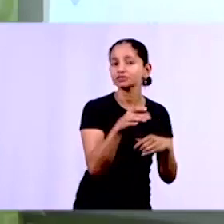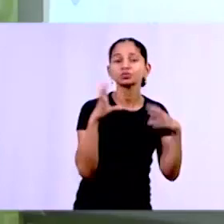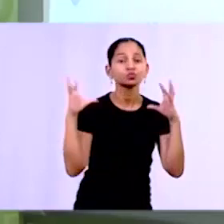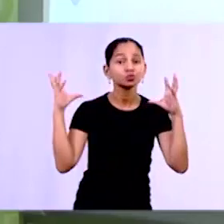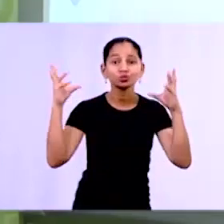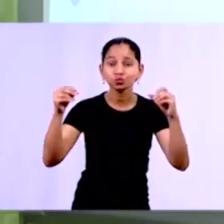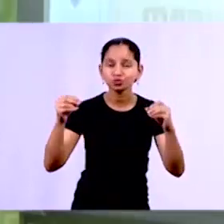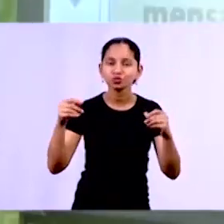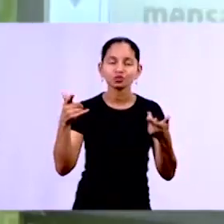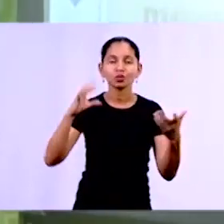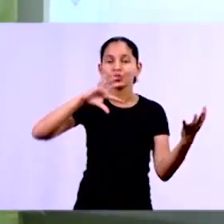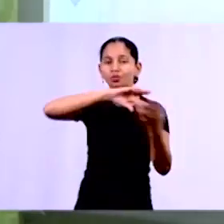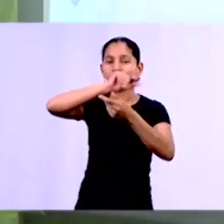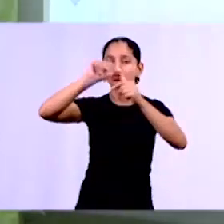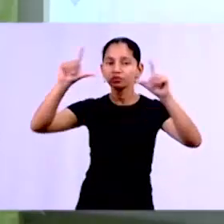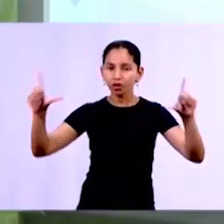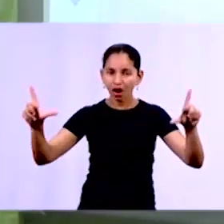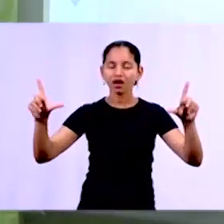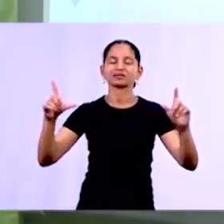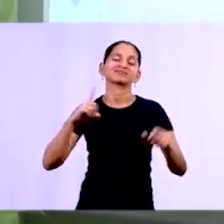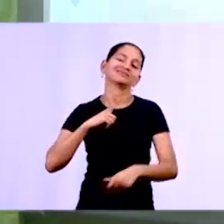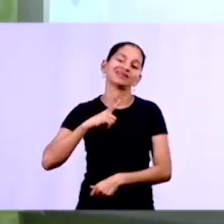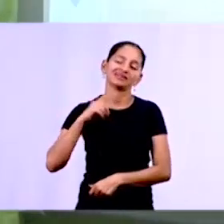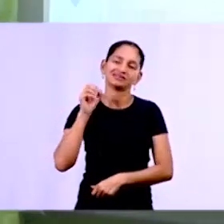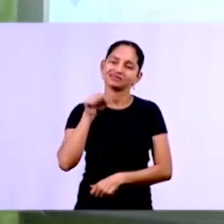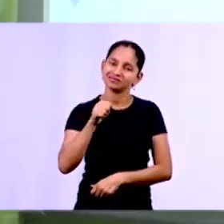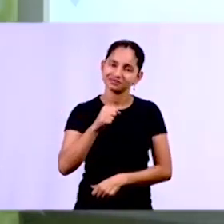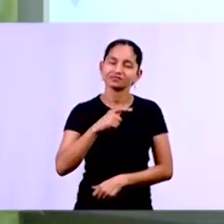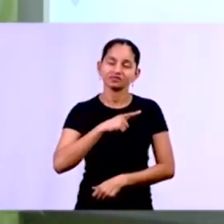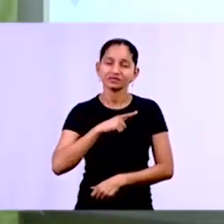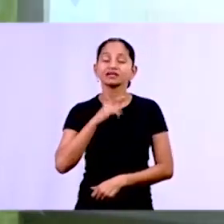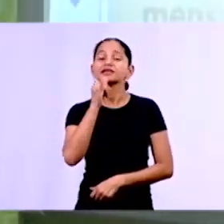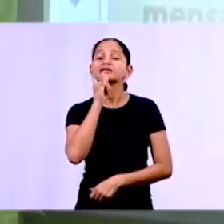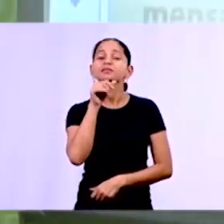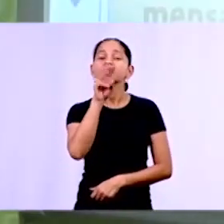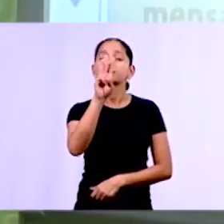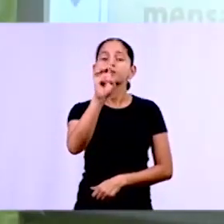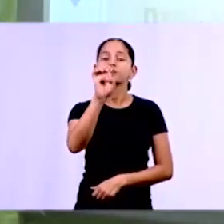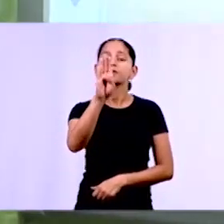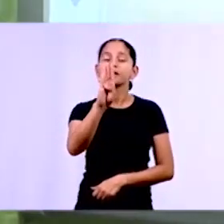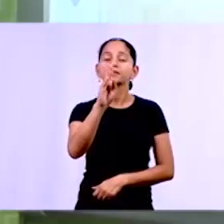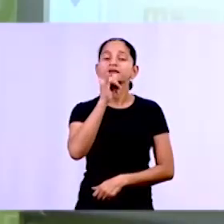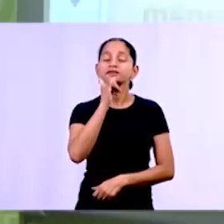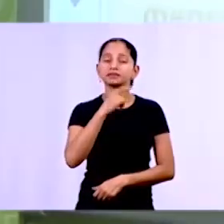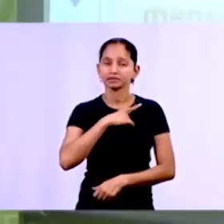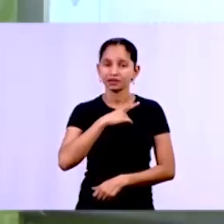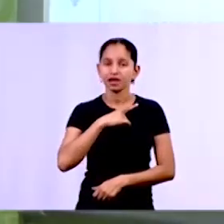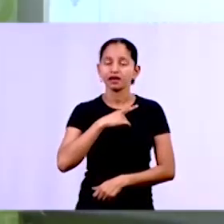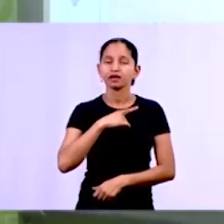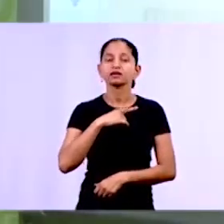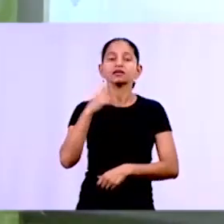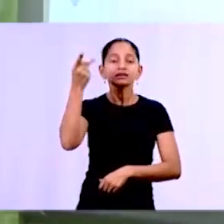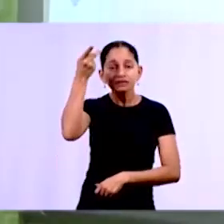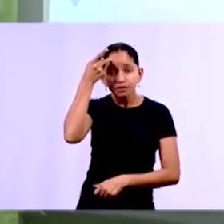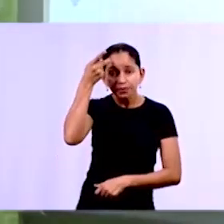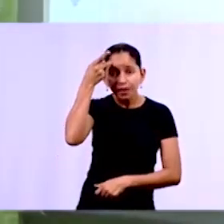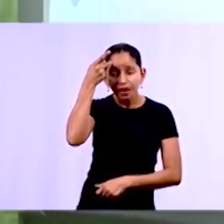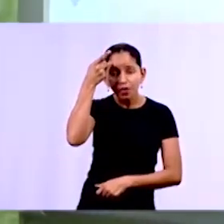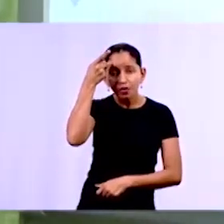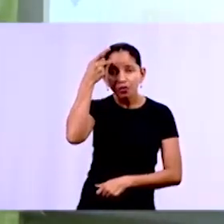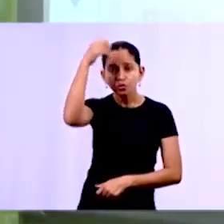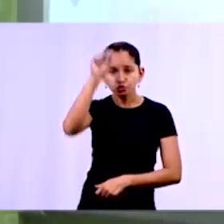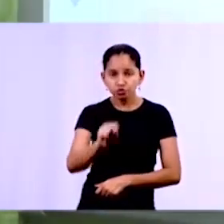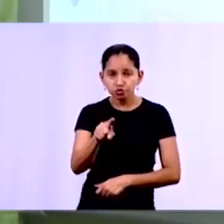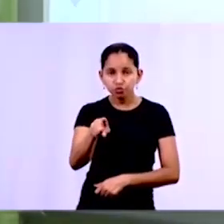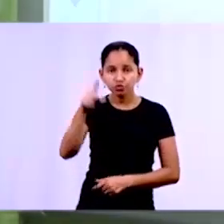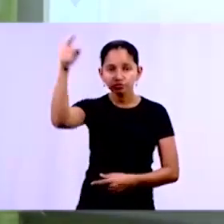Se um deles parar, o outro assume. O Localweb, um exemplo, nós temos um data center Localweb lá em São Paulo e outro lá no sul do país. Se